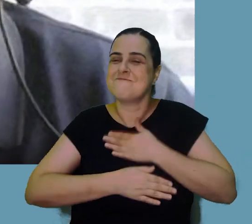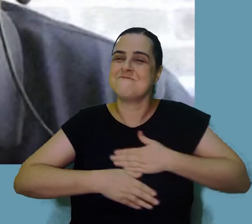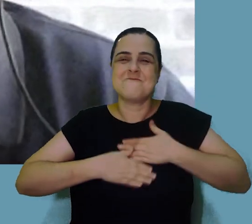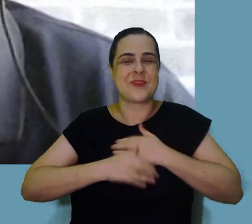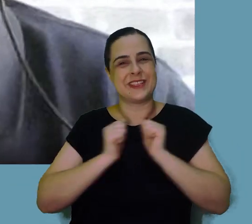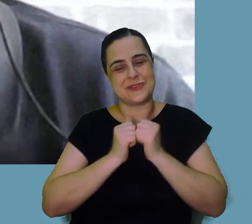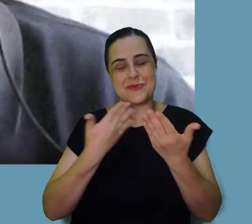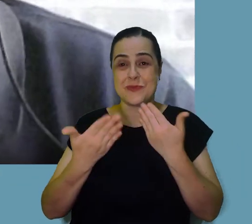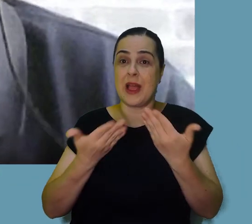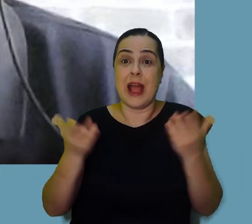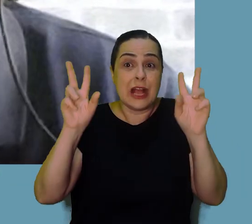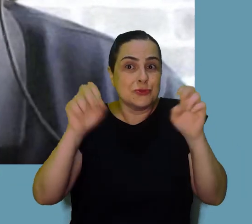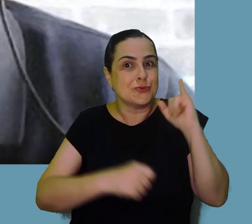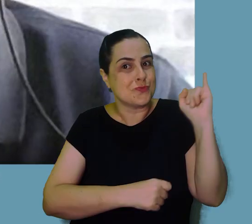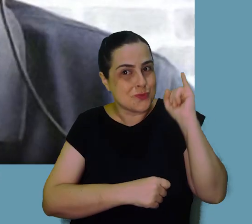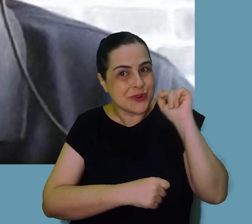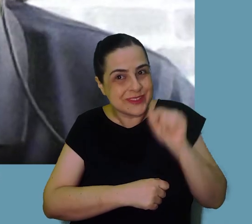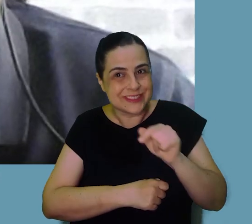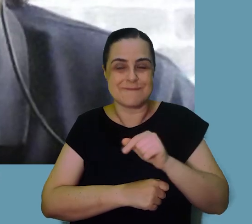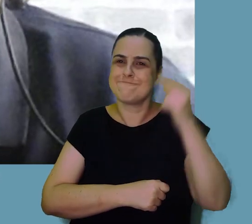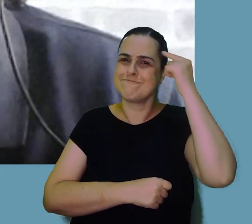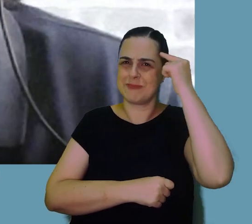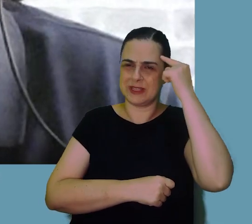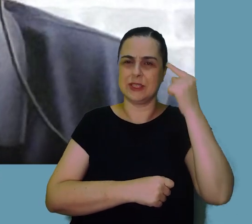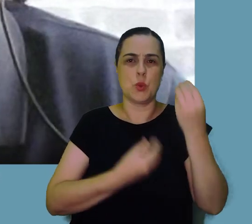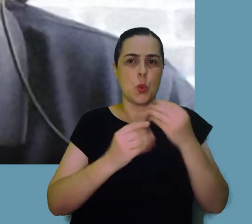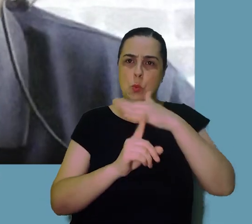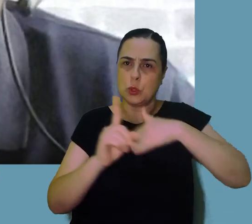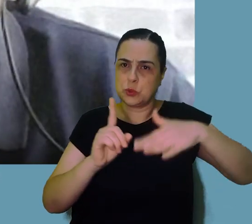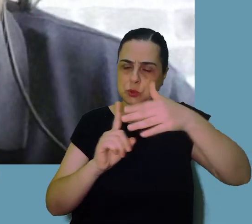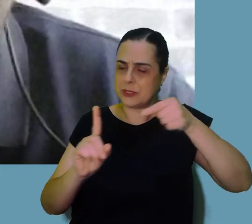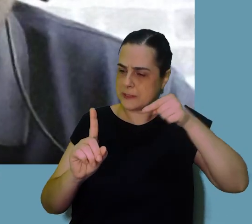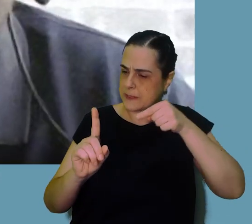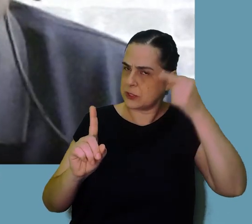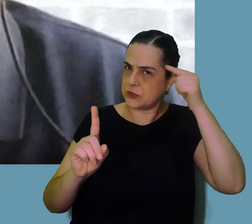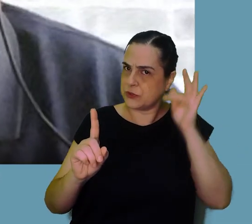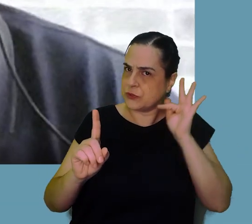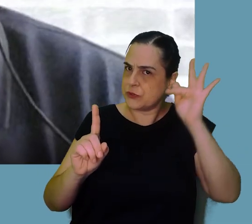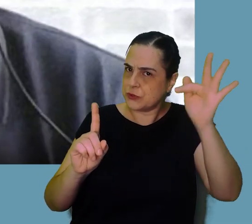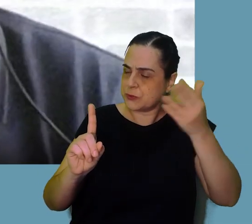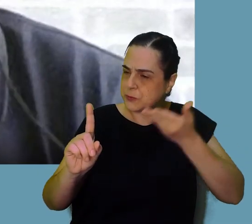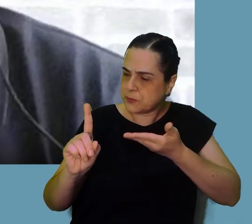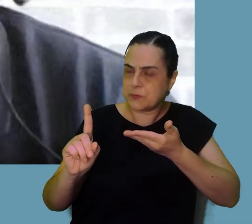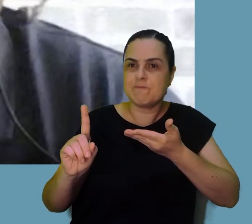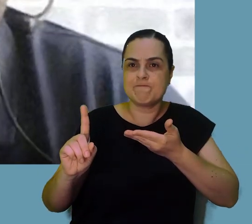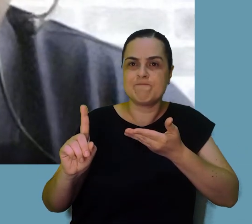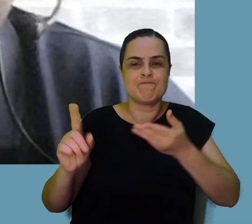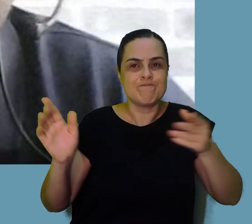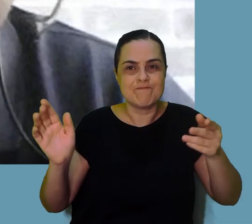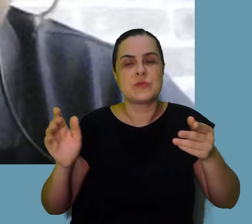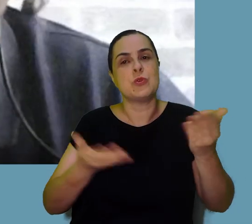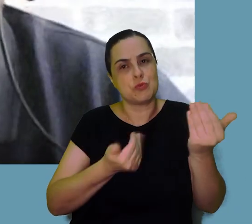muito relevante, né? Quando a gente pensa em sociedade, pensa em futuro, intrinsecamente a gente precisa falar